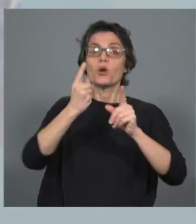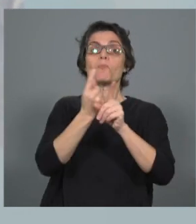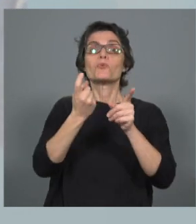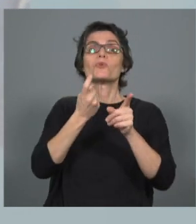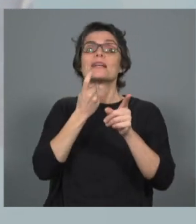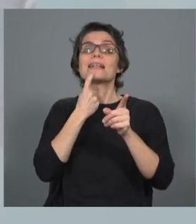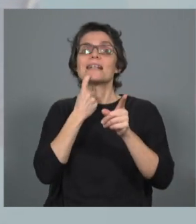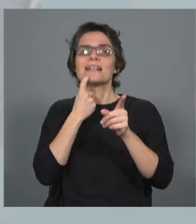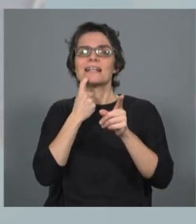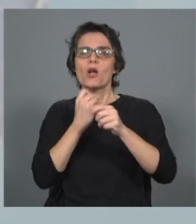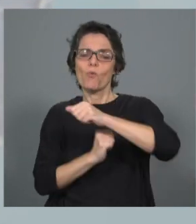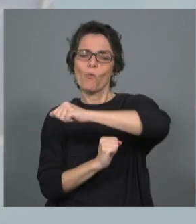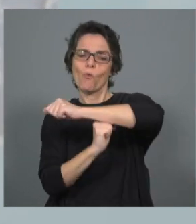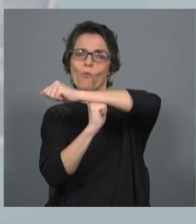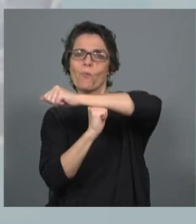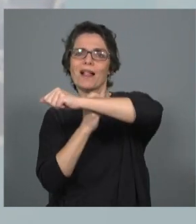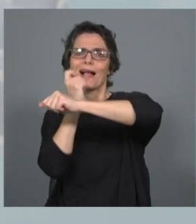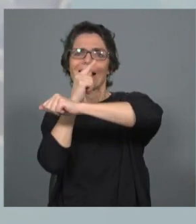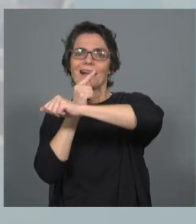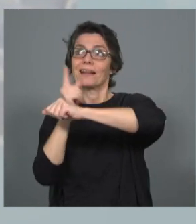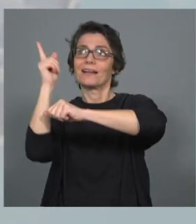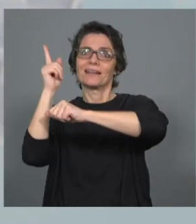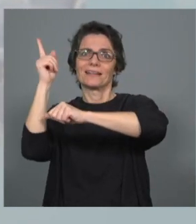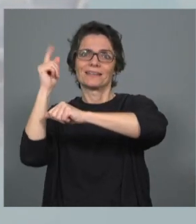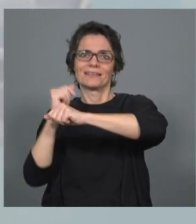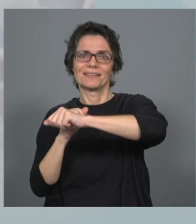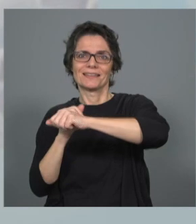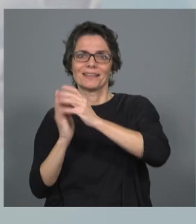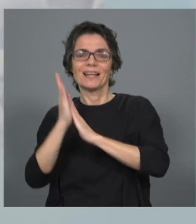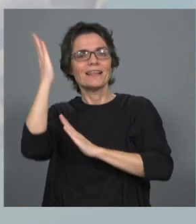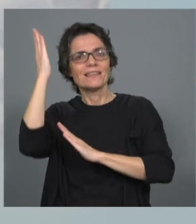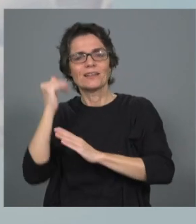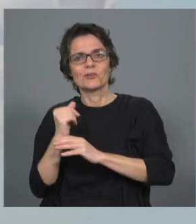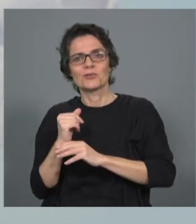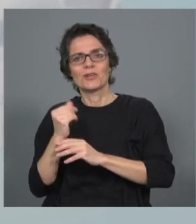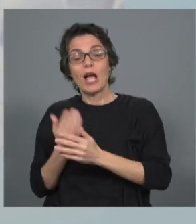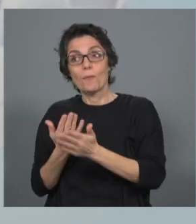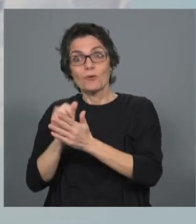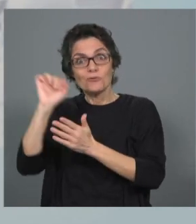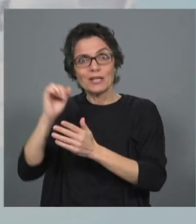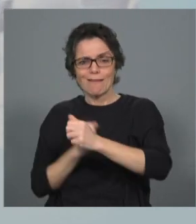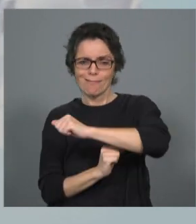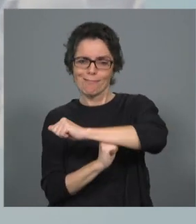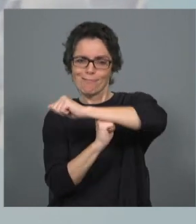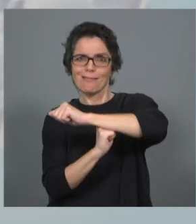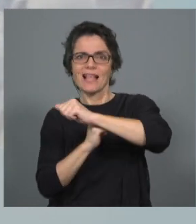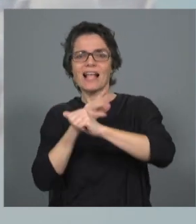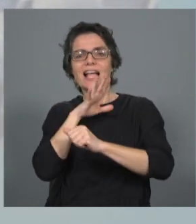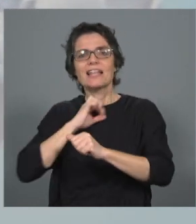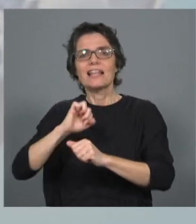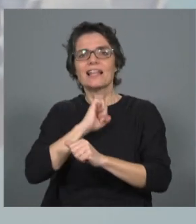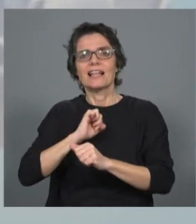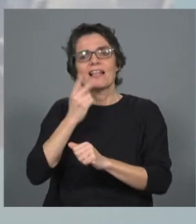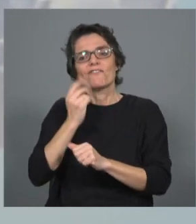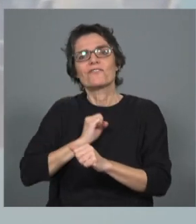alicerça for a proposta que Deus faz, a proposta concreta que Deus faz à minha vida. E nesse sentido também me parece